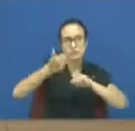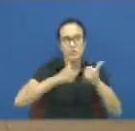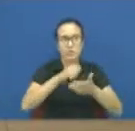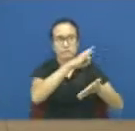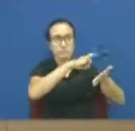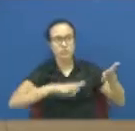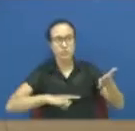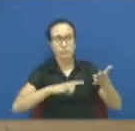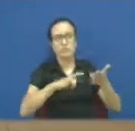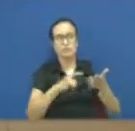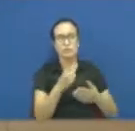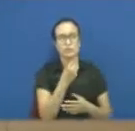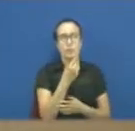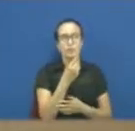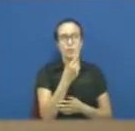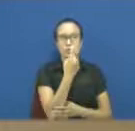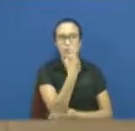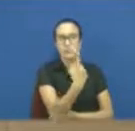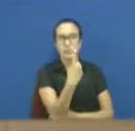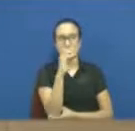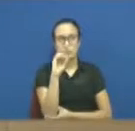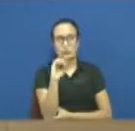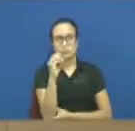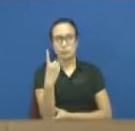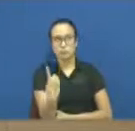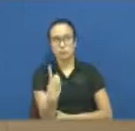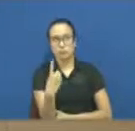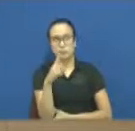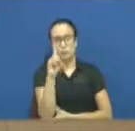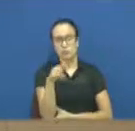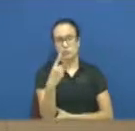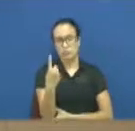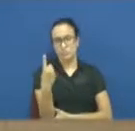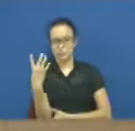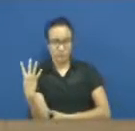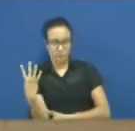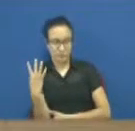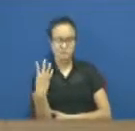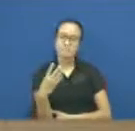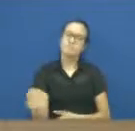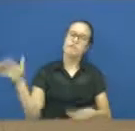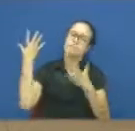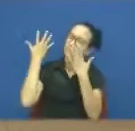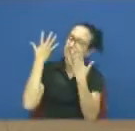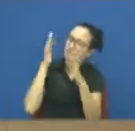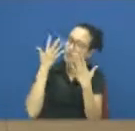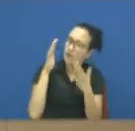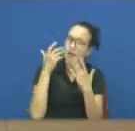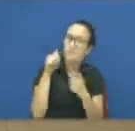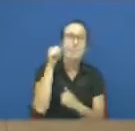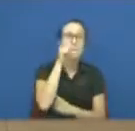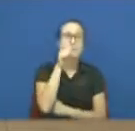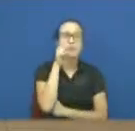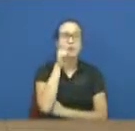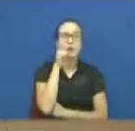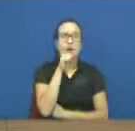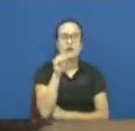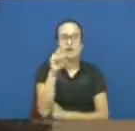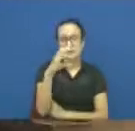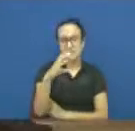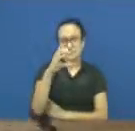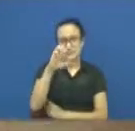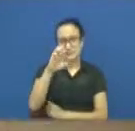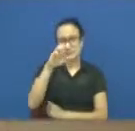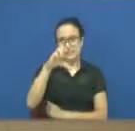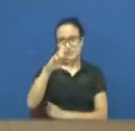número 101 de 2014. Moção de aplausos para a senhora Natividade Celina